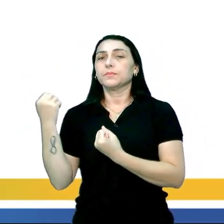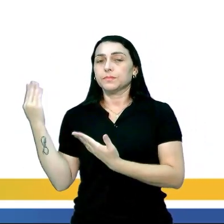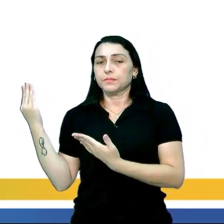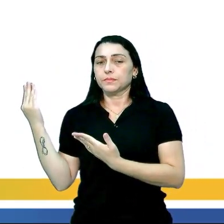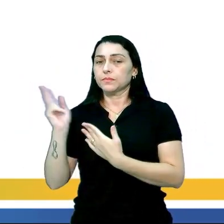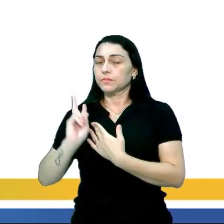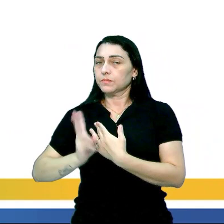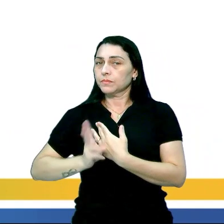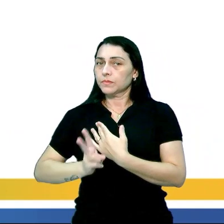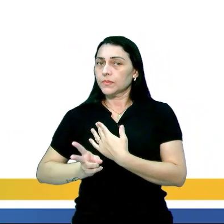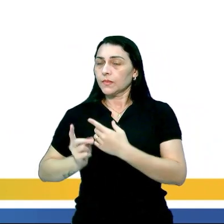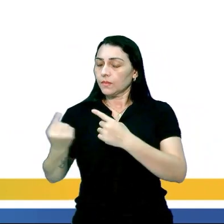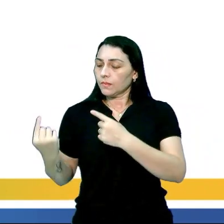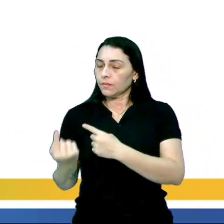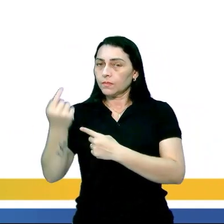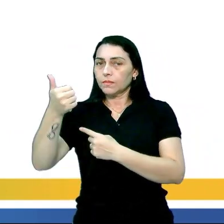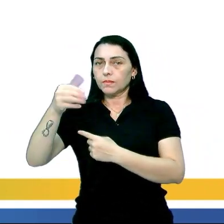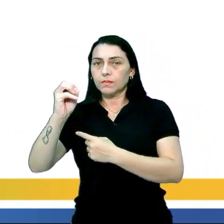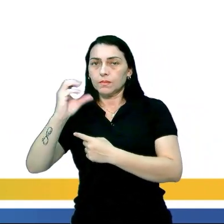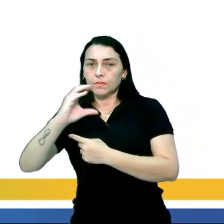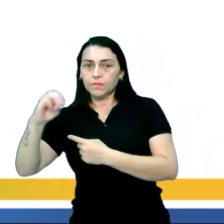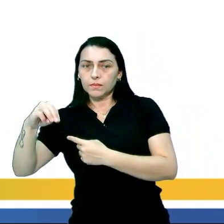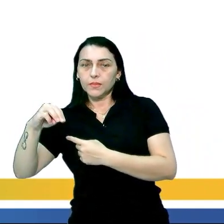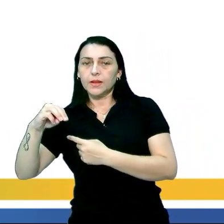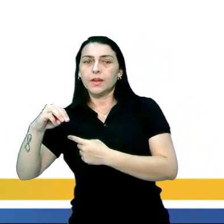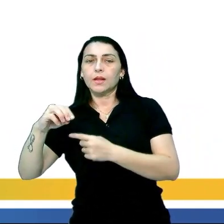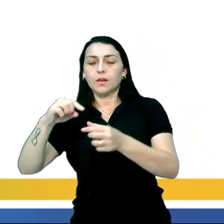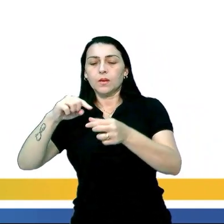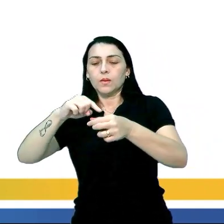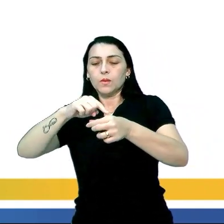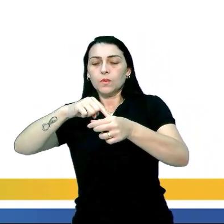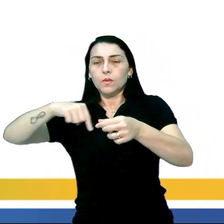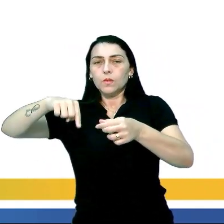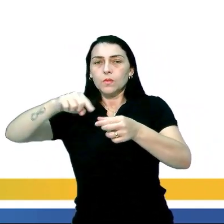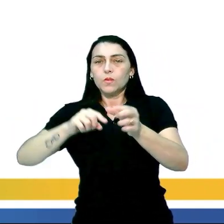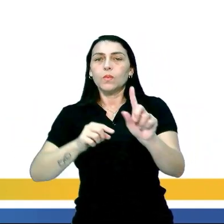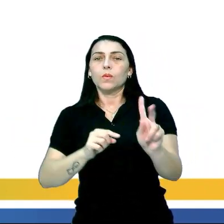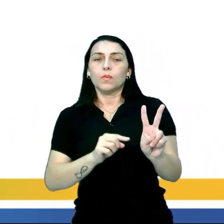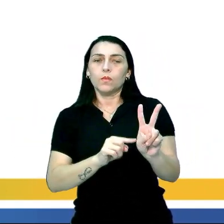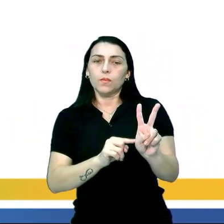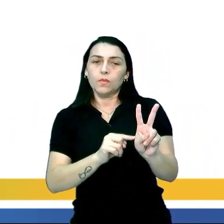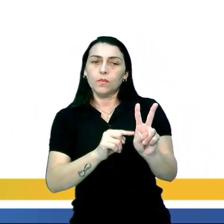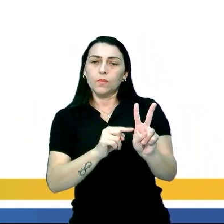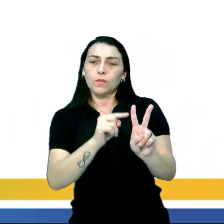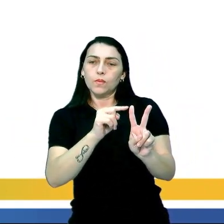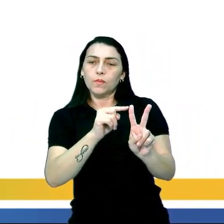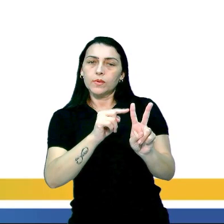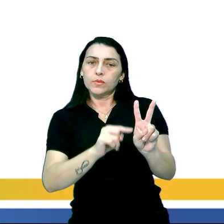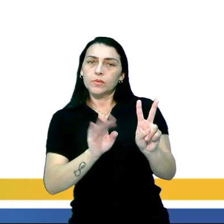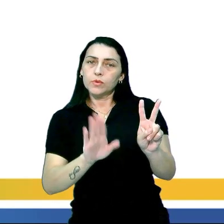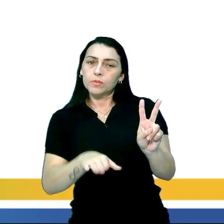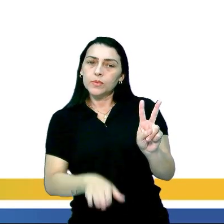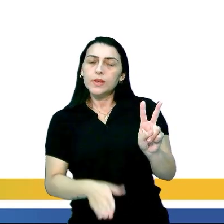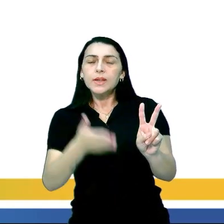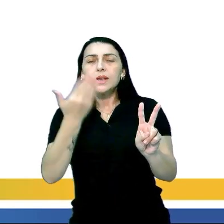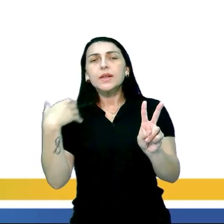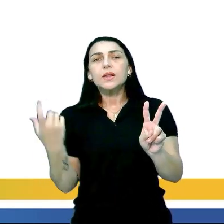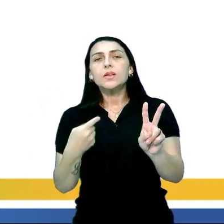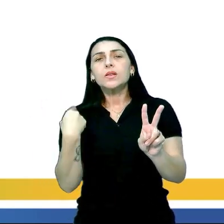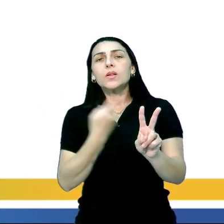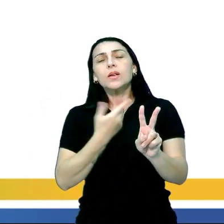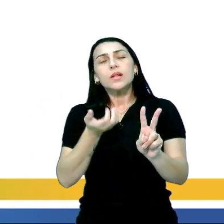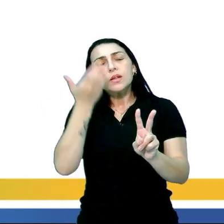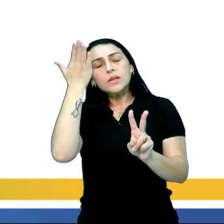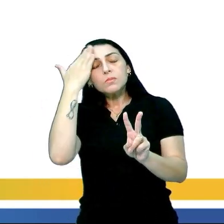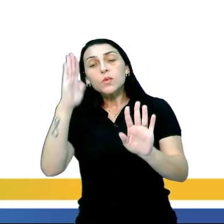vai permanecer essa altura, só que o seu volume vai diminuir. E aí nós queremos saber